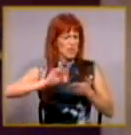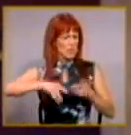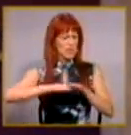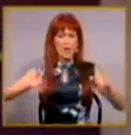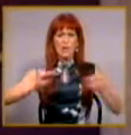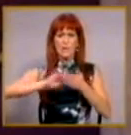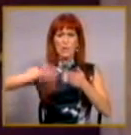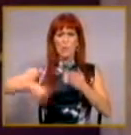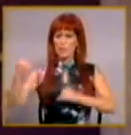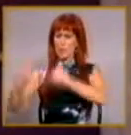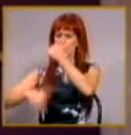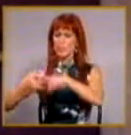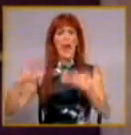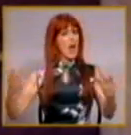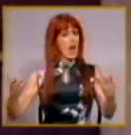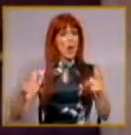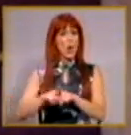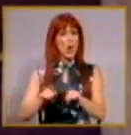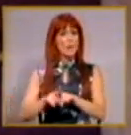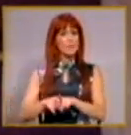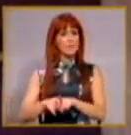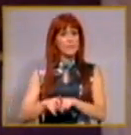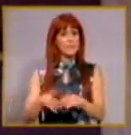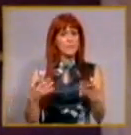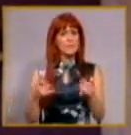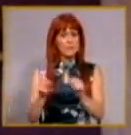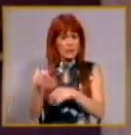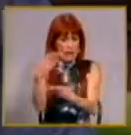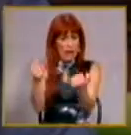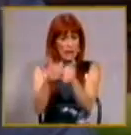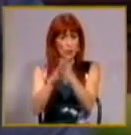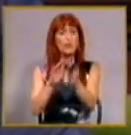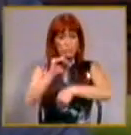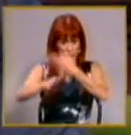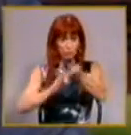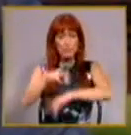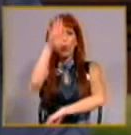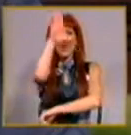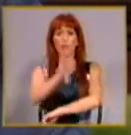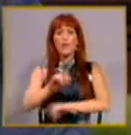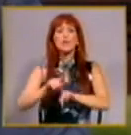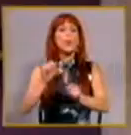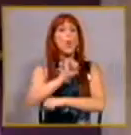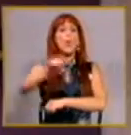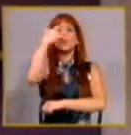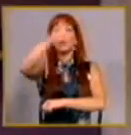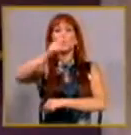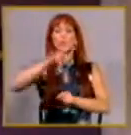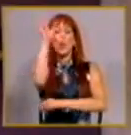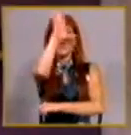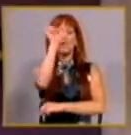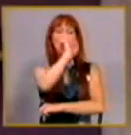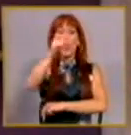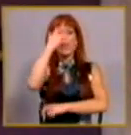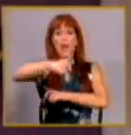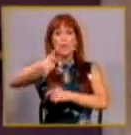nível do pacto de agressão e que agora estão a implementar e que estão a avançar. Por isso, governar contra o povo, governar contra